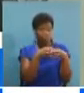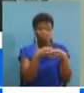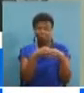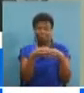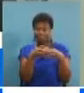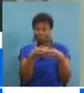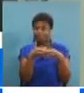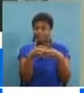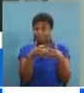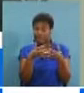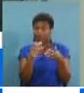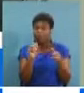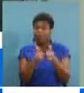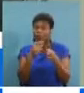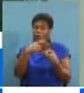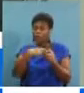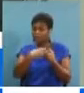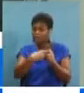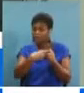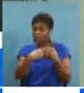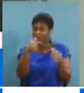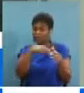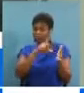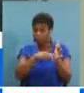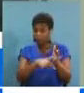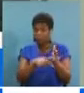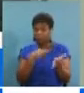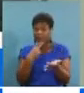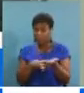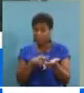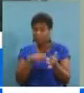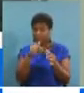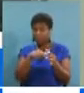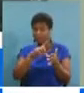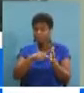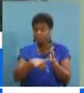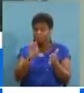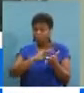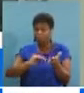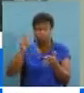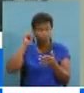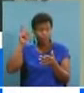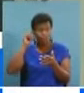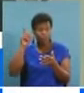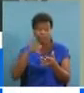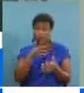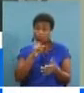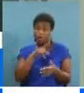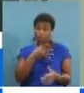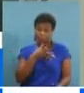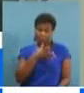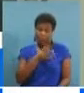Transnational Inc., como parceiro desse projeto, que de facto é o projeto mais estratégico, digamos